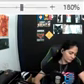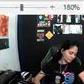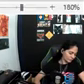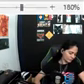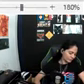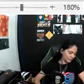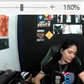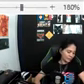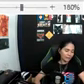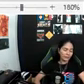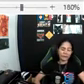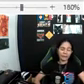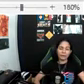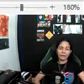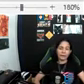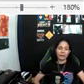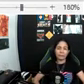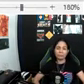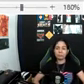situações que